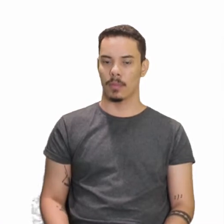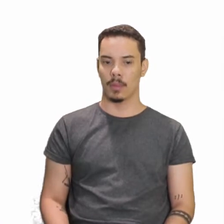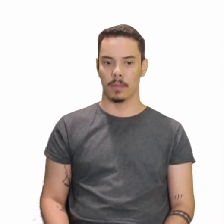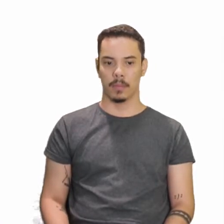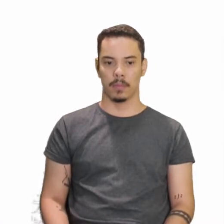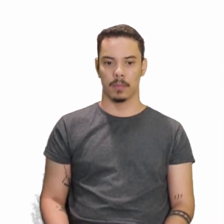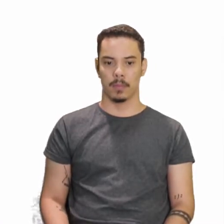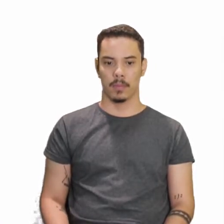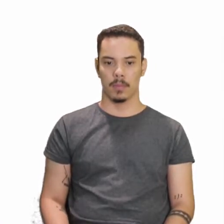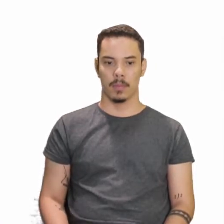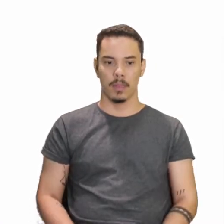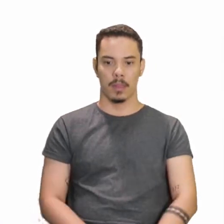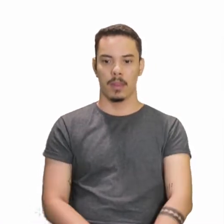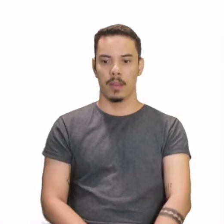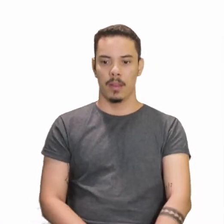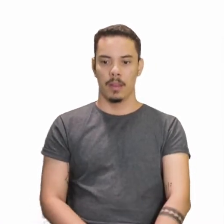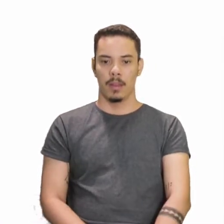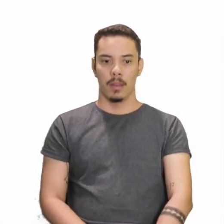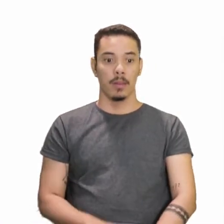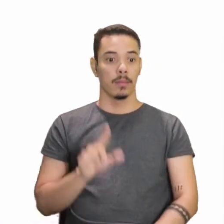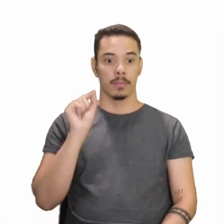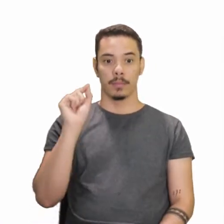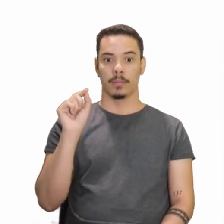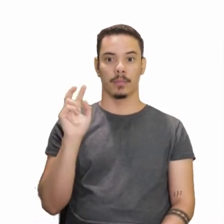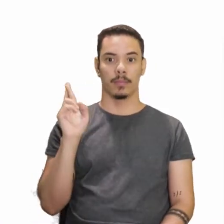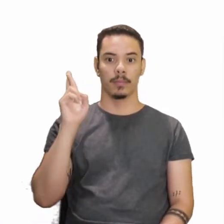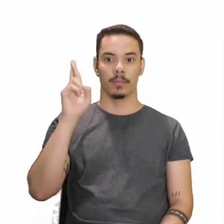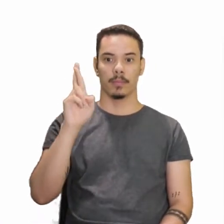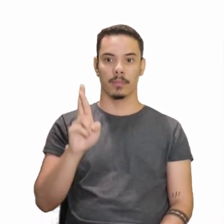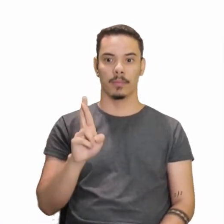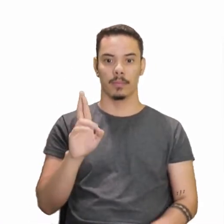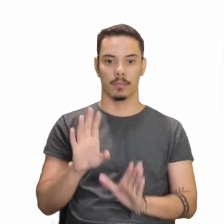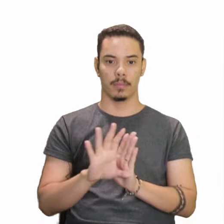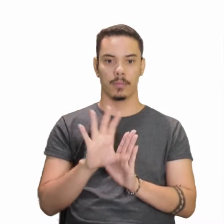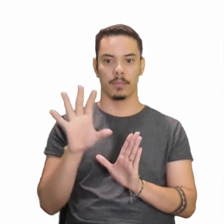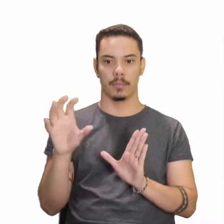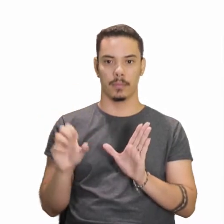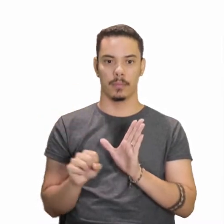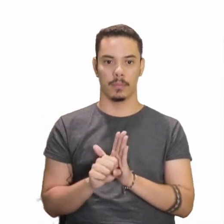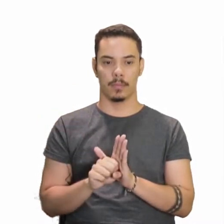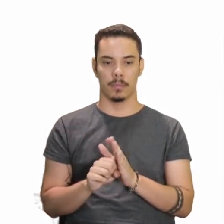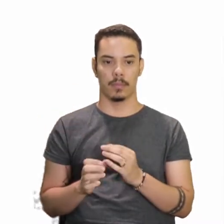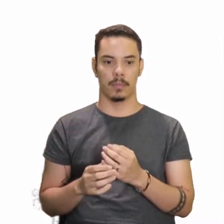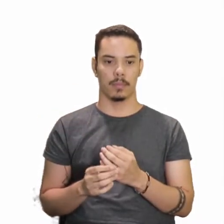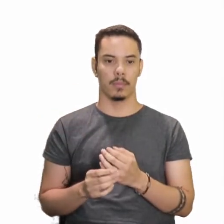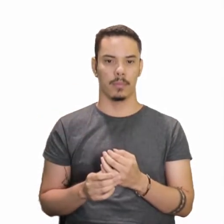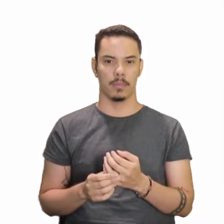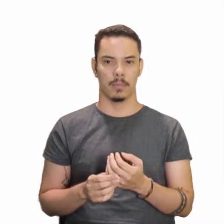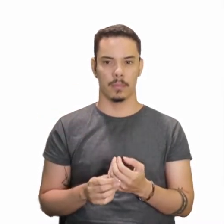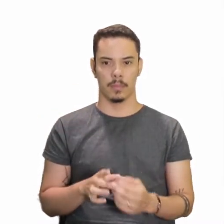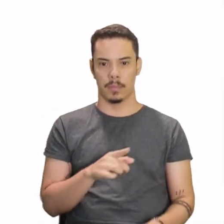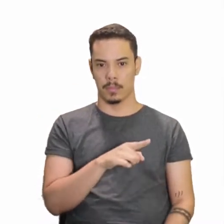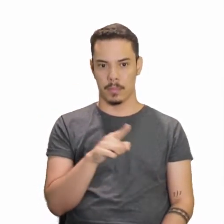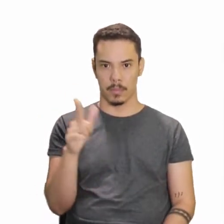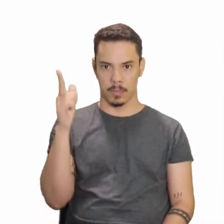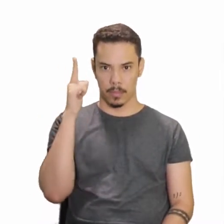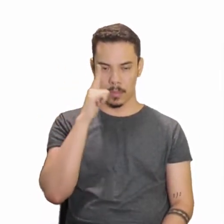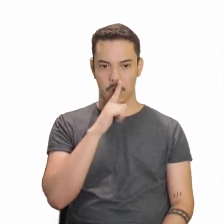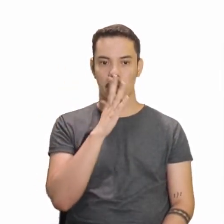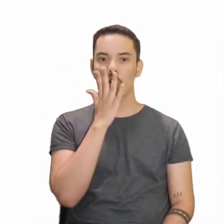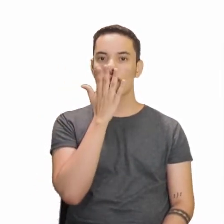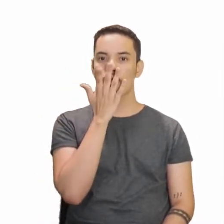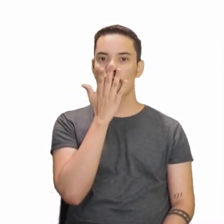vamos fazer a leitura imagética. O que representa esse símbolo aí, né? Conseguiram? Olha as cores. A